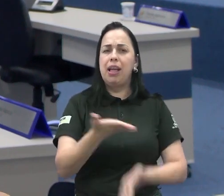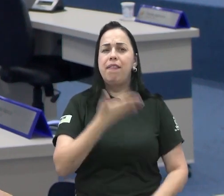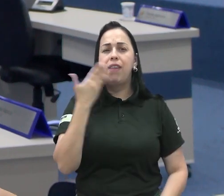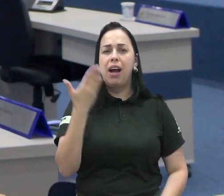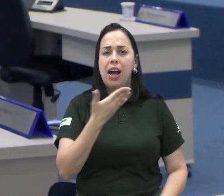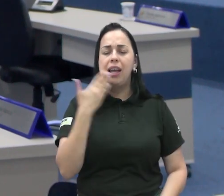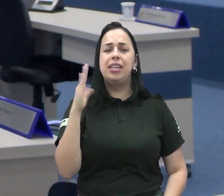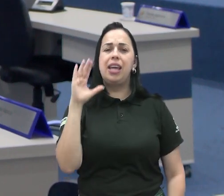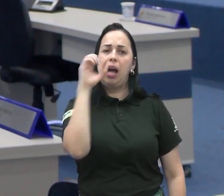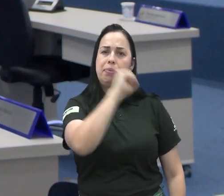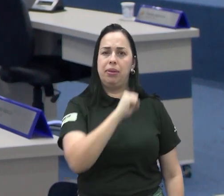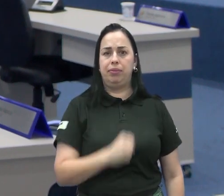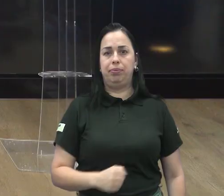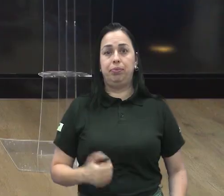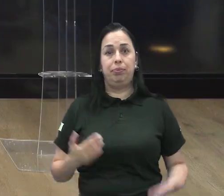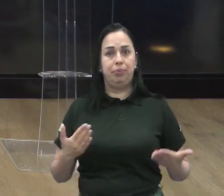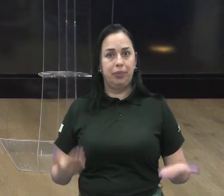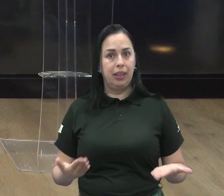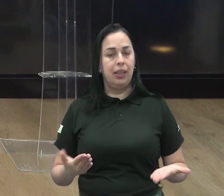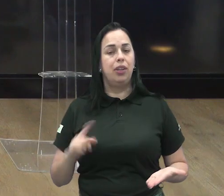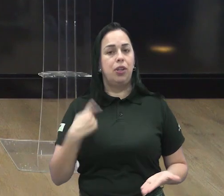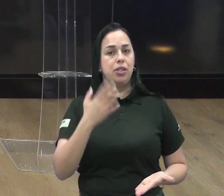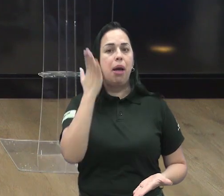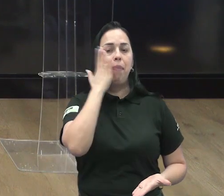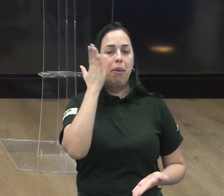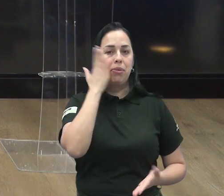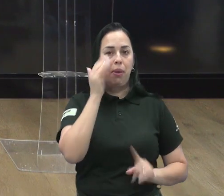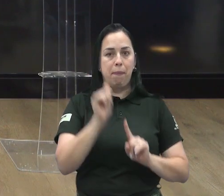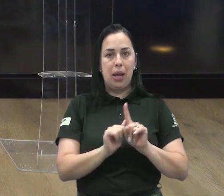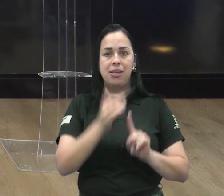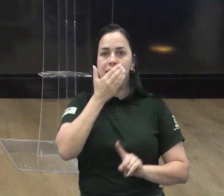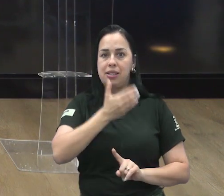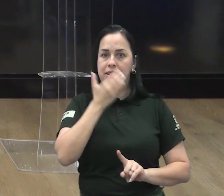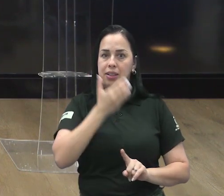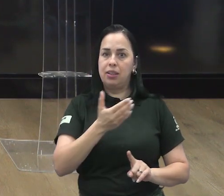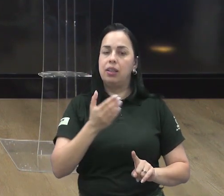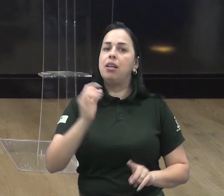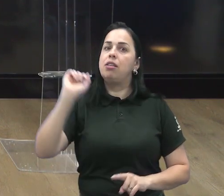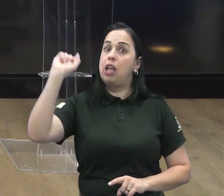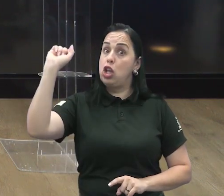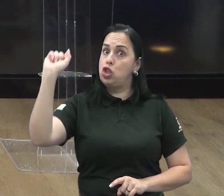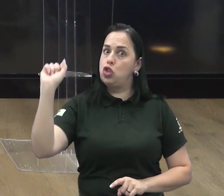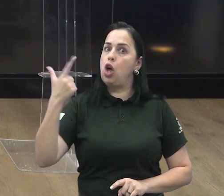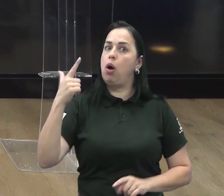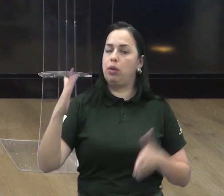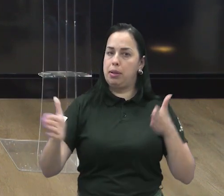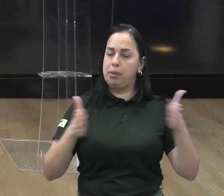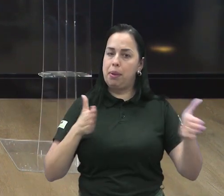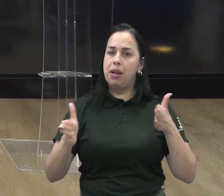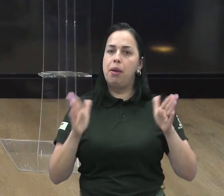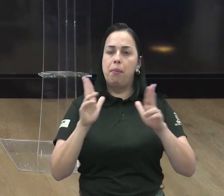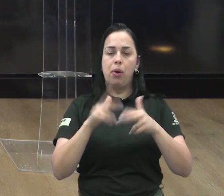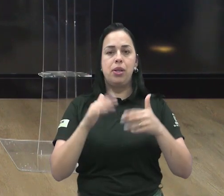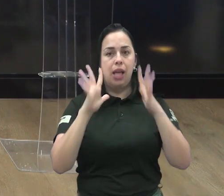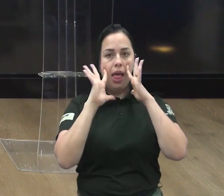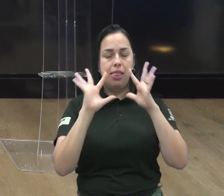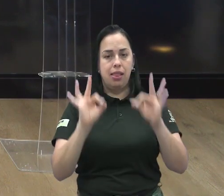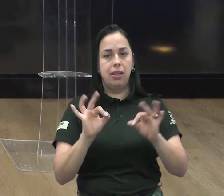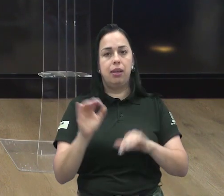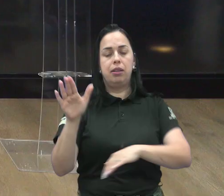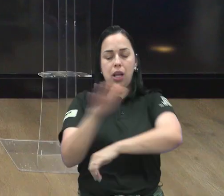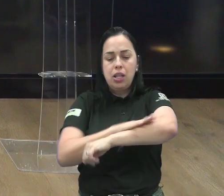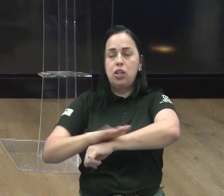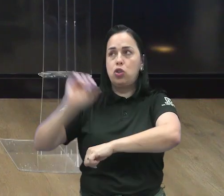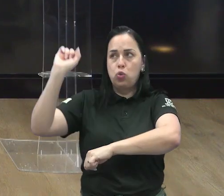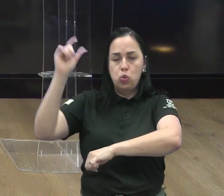tratamento é mais fácil, né, é mais rápido. E sabemos que dezembro é marcado por dias mais ensolarados e quentes, por isso fico alerta,